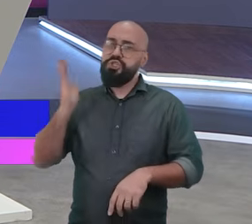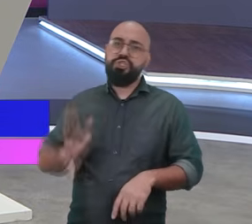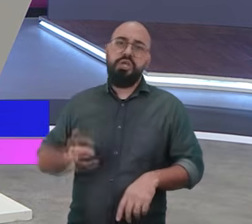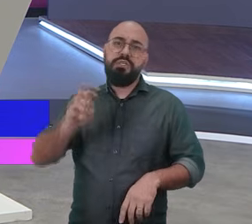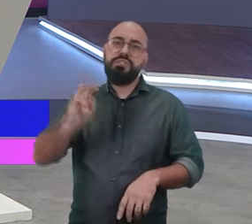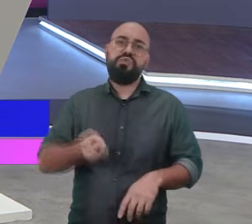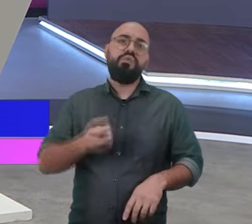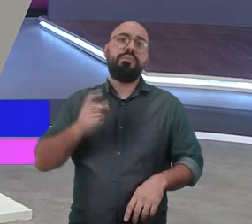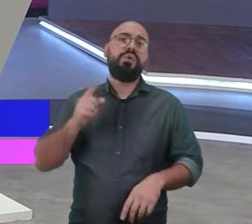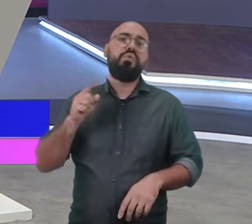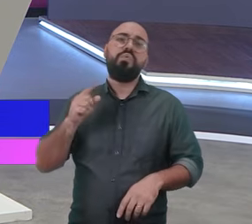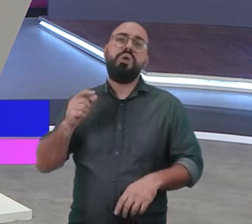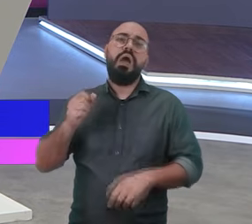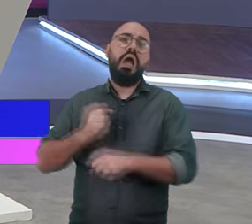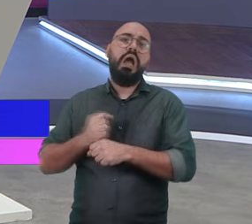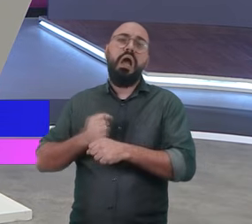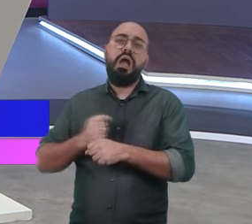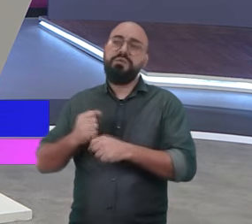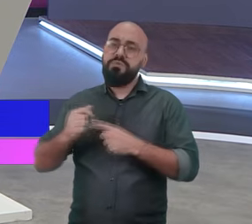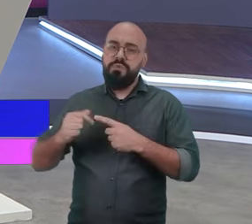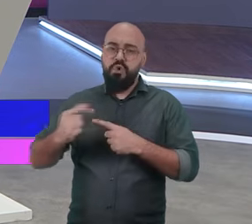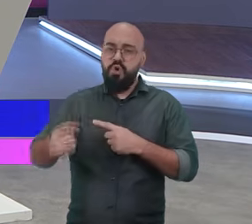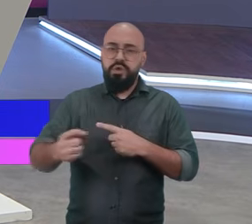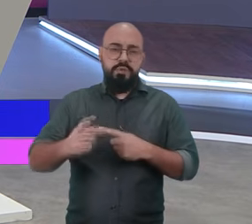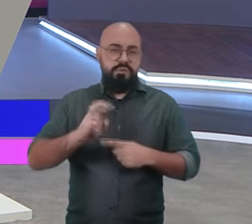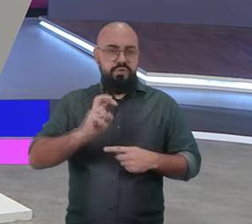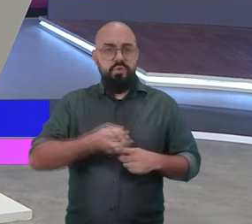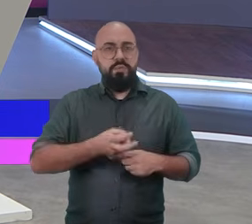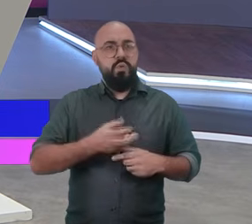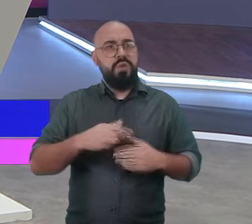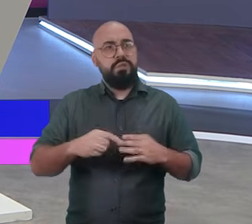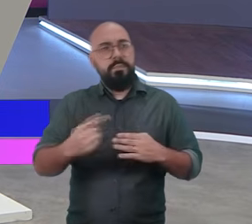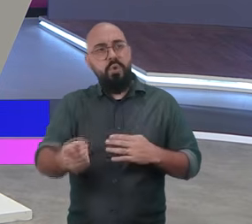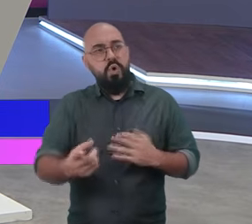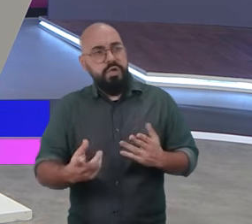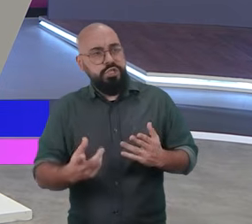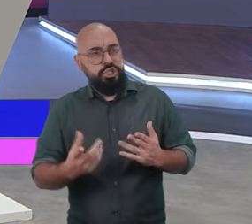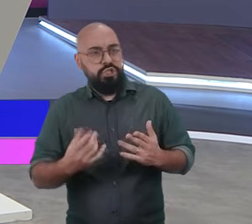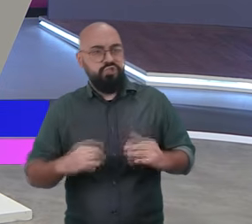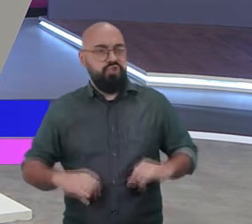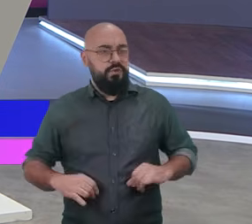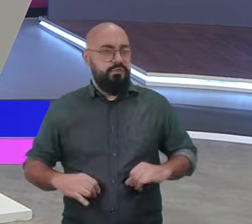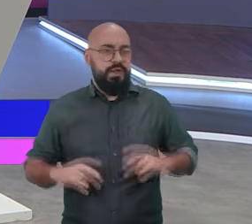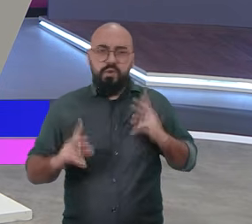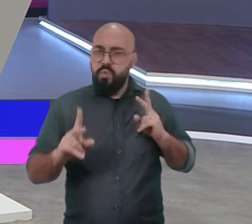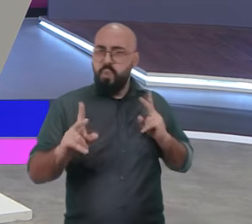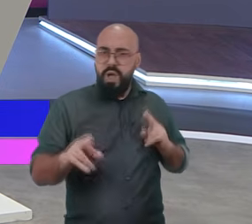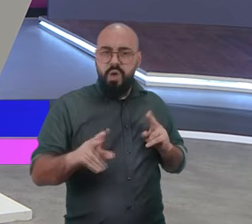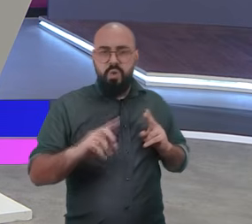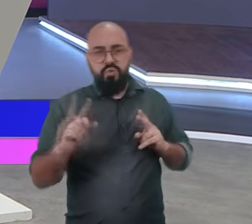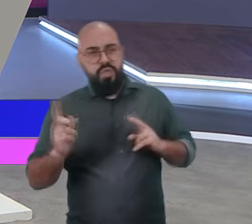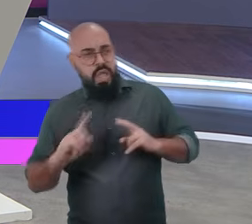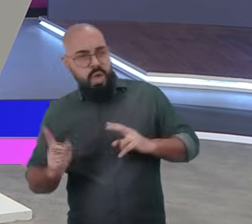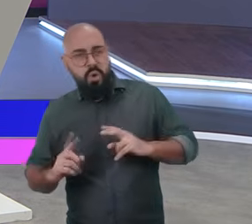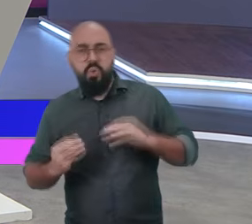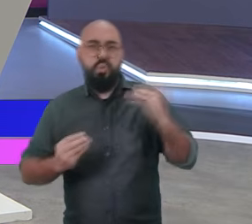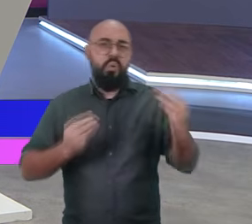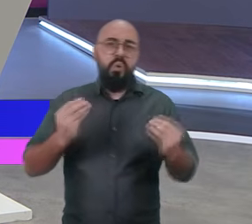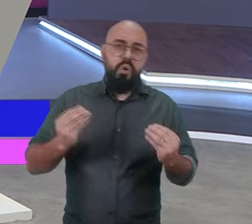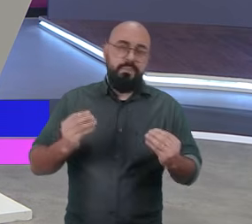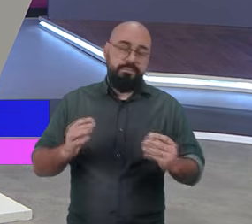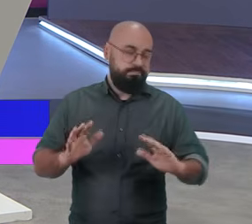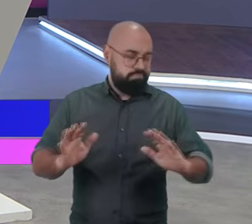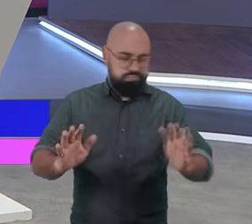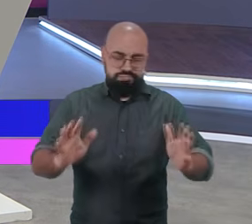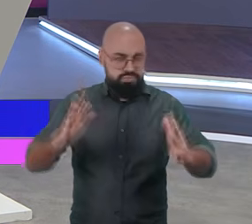queimando há 5.000 anos e o outro vai começar a queimar 5.000 anos depois. Não tem nem justiça nisso, não tem nem razão nisso. Então, Deus é um Deus de amor